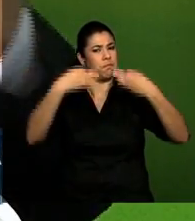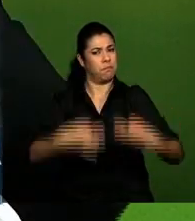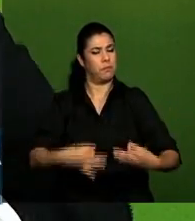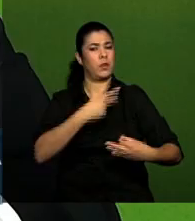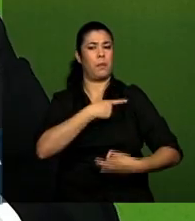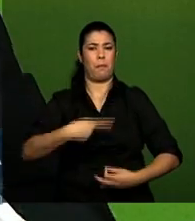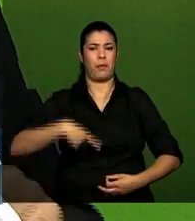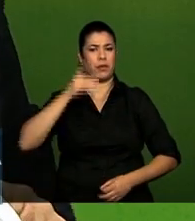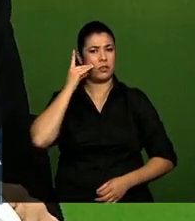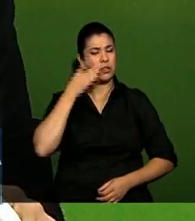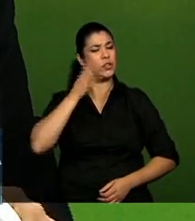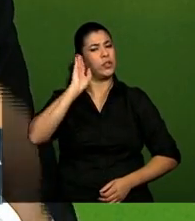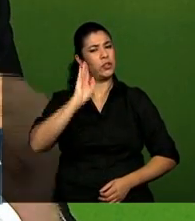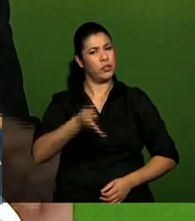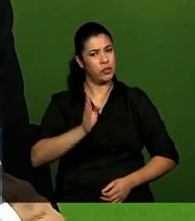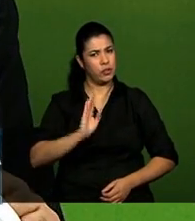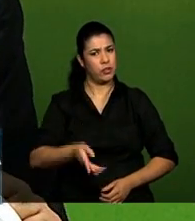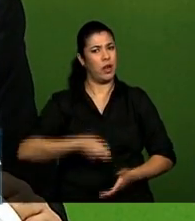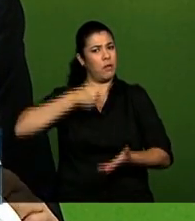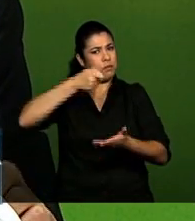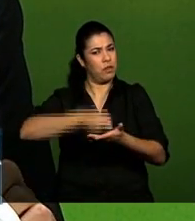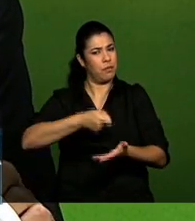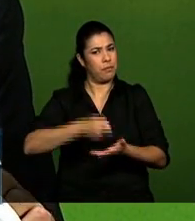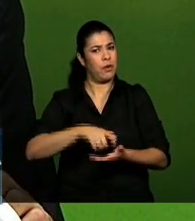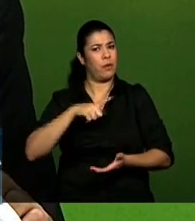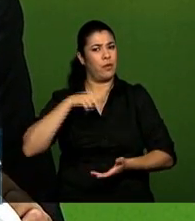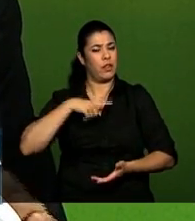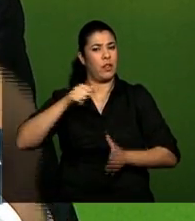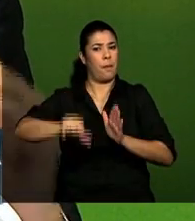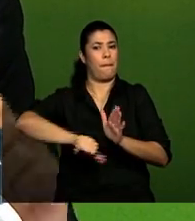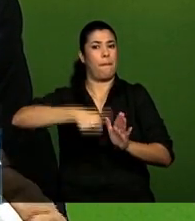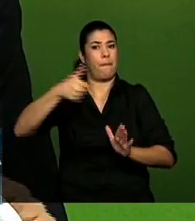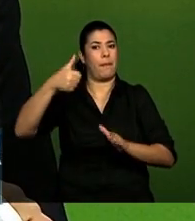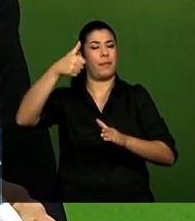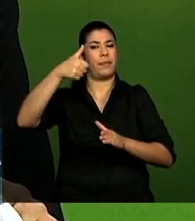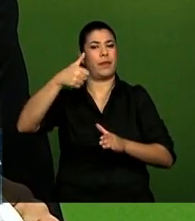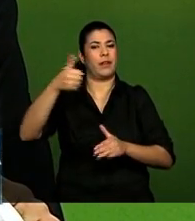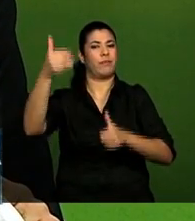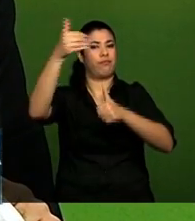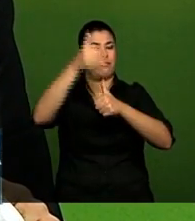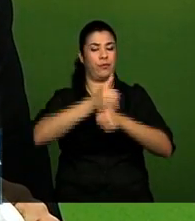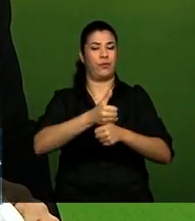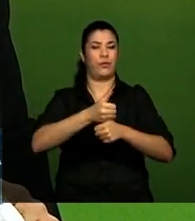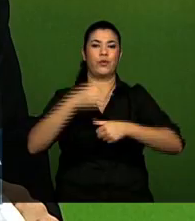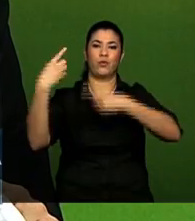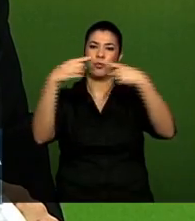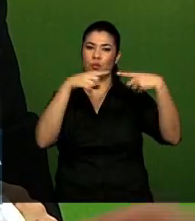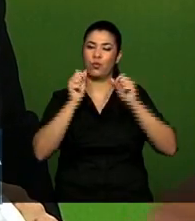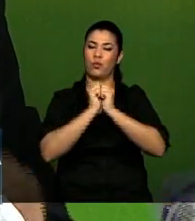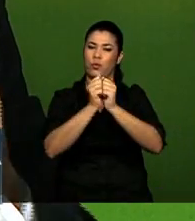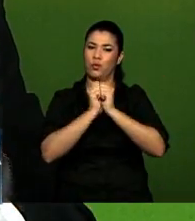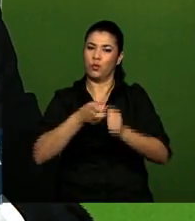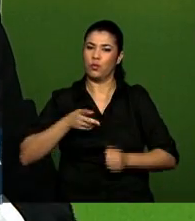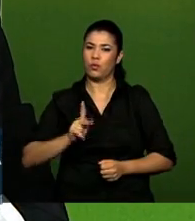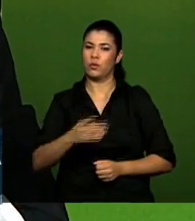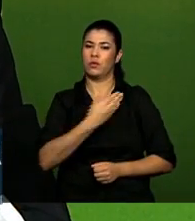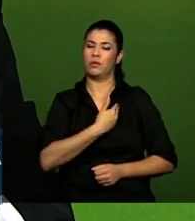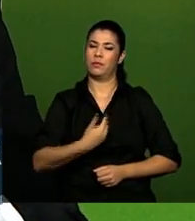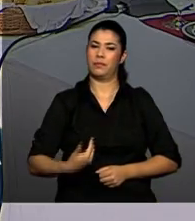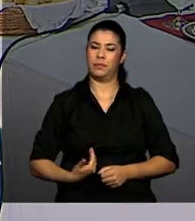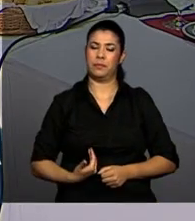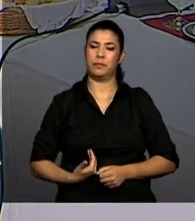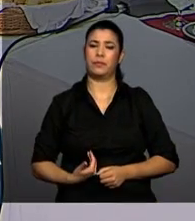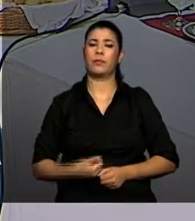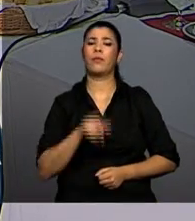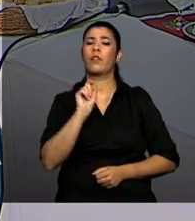presidente reafirmou isto no seu discurso eh com o nosso governo eh o que o